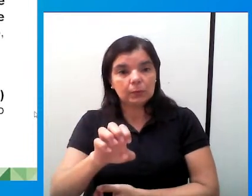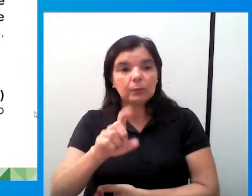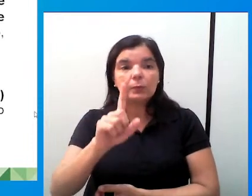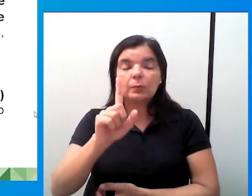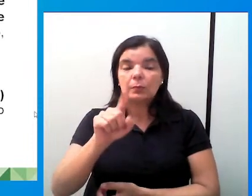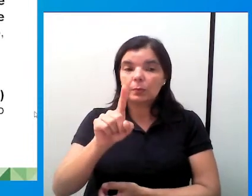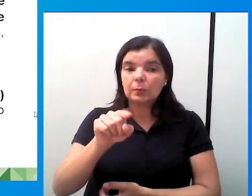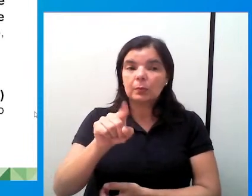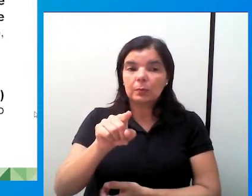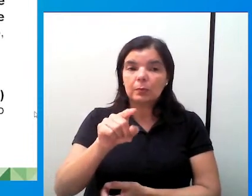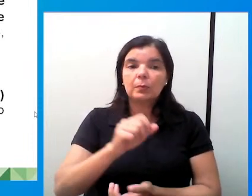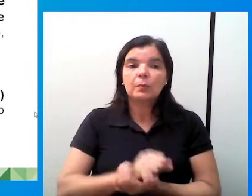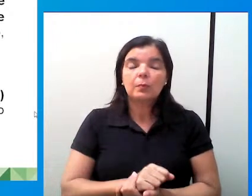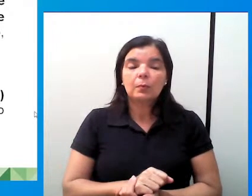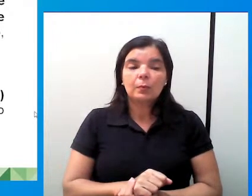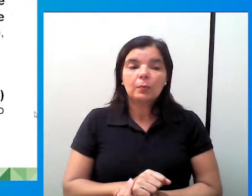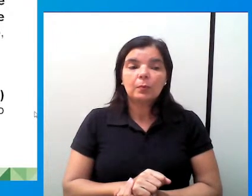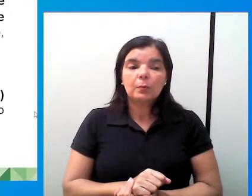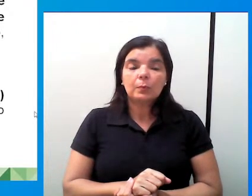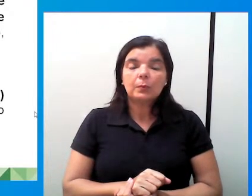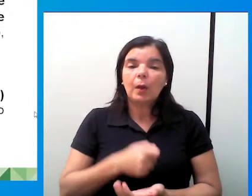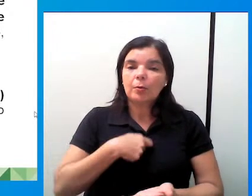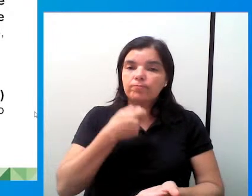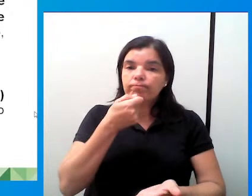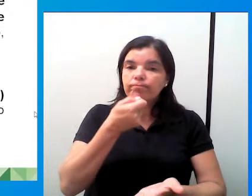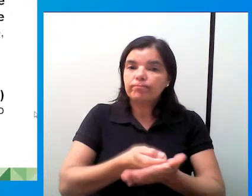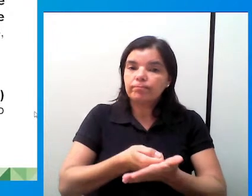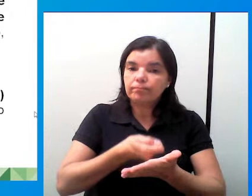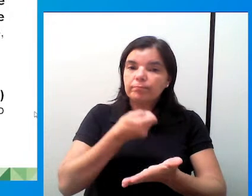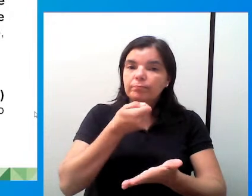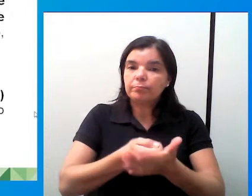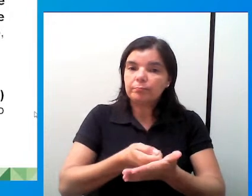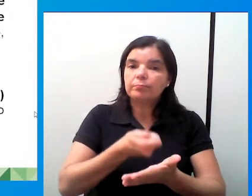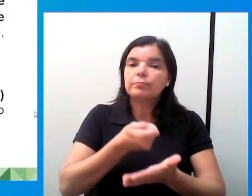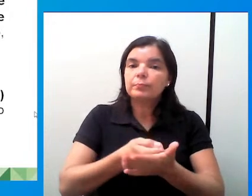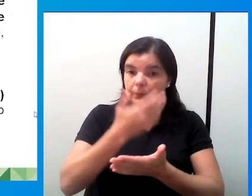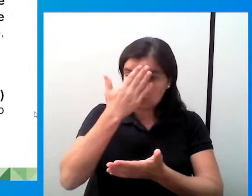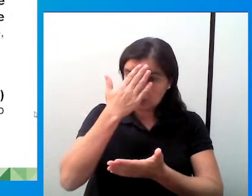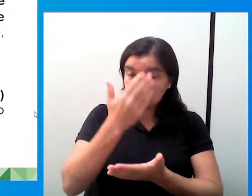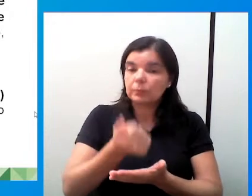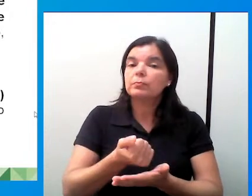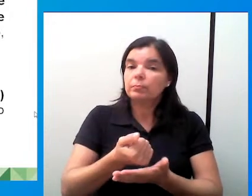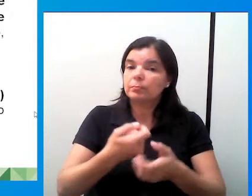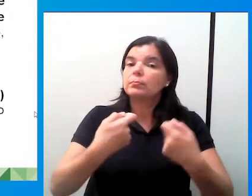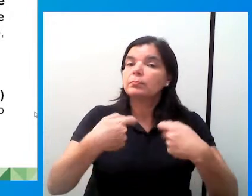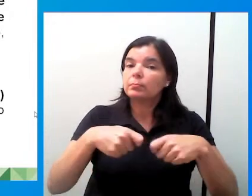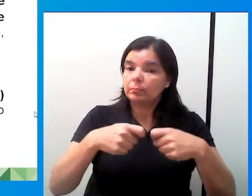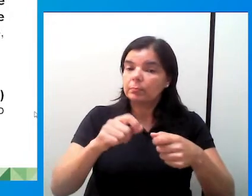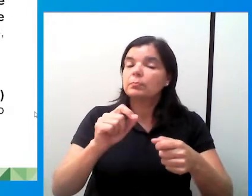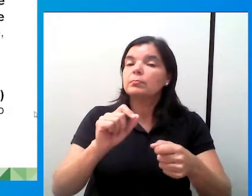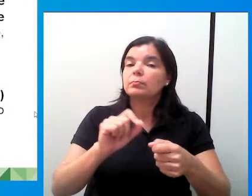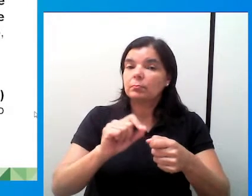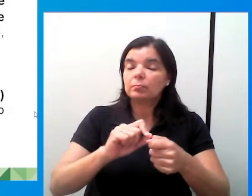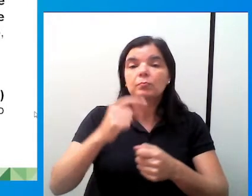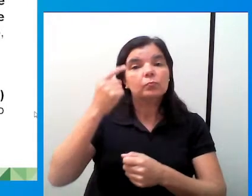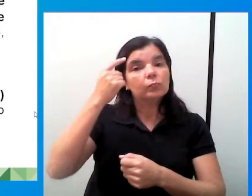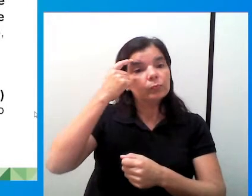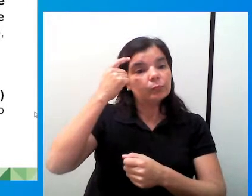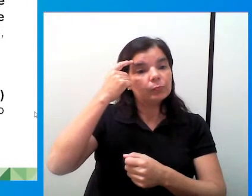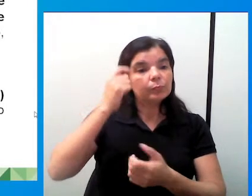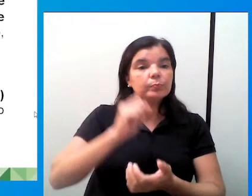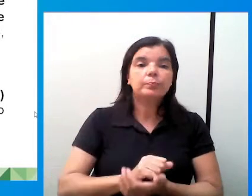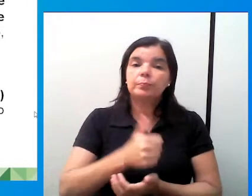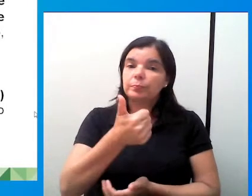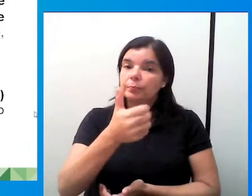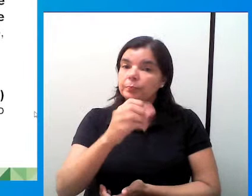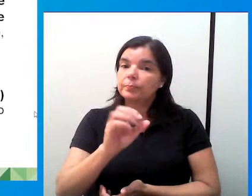é o escopo, né, da obrigatoriedade, ou seja, nós sabemos que é obrigatório, nós sabemos que precisamos pensar no mínimo de